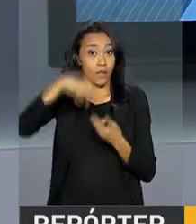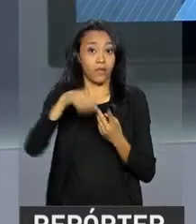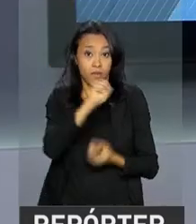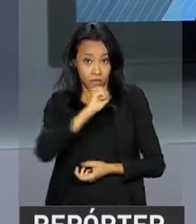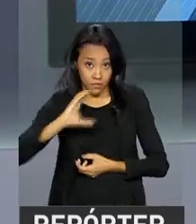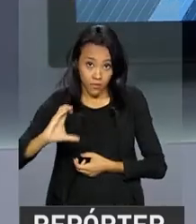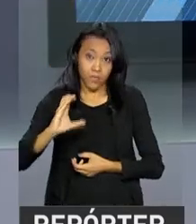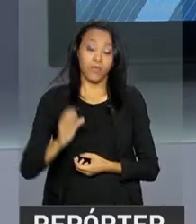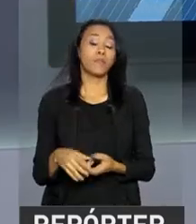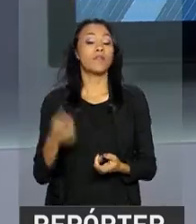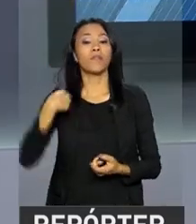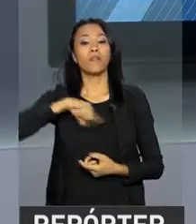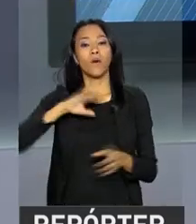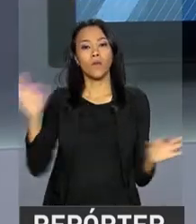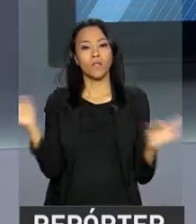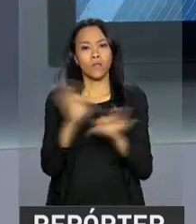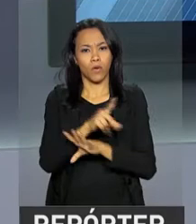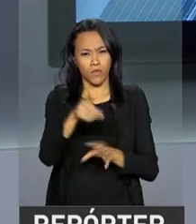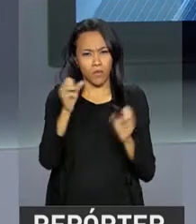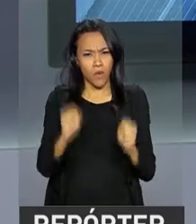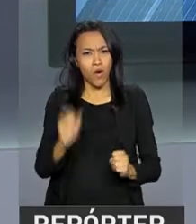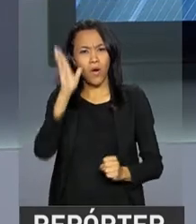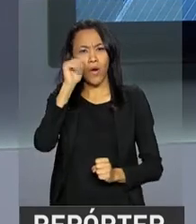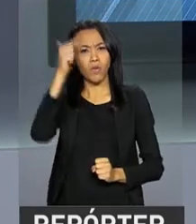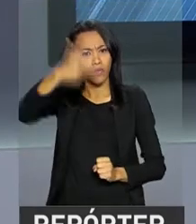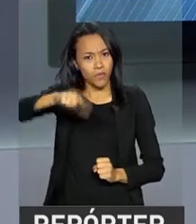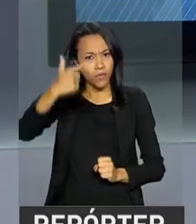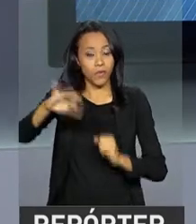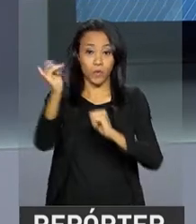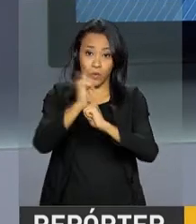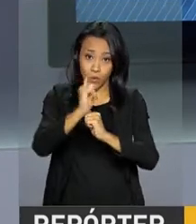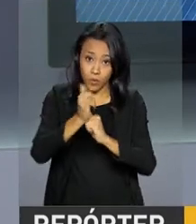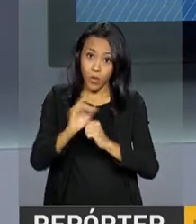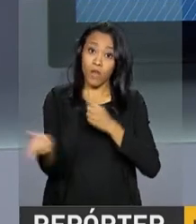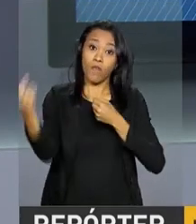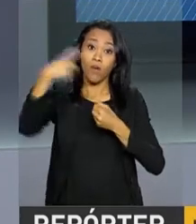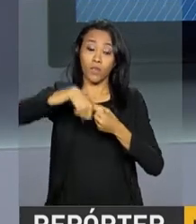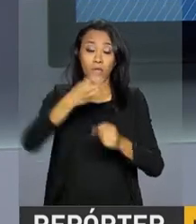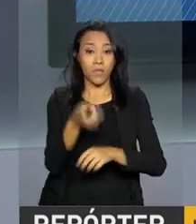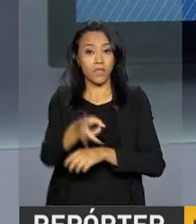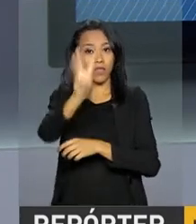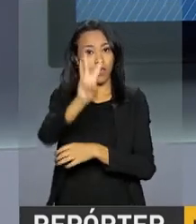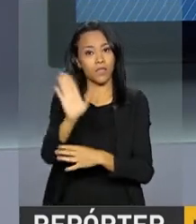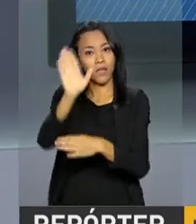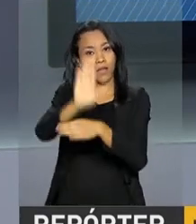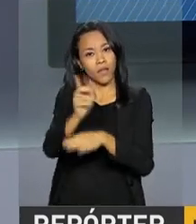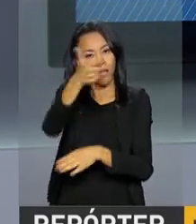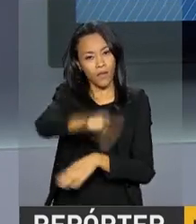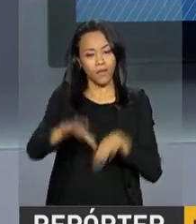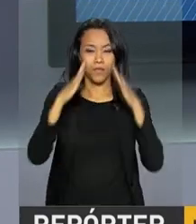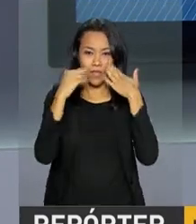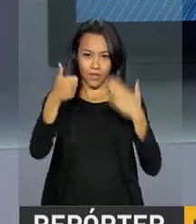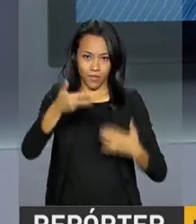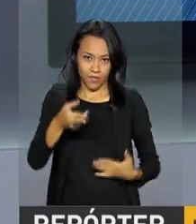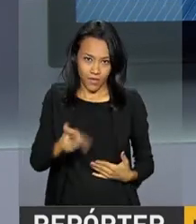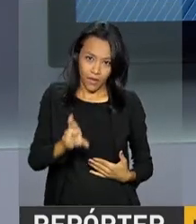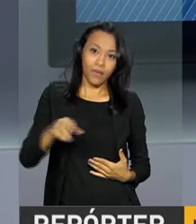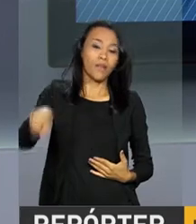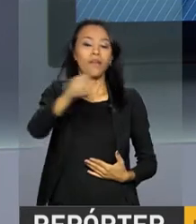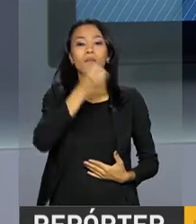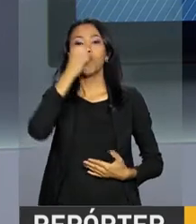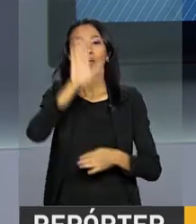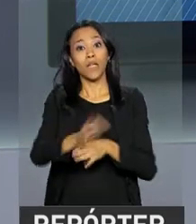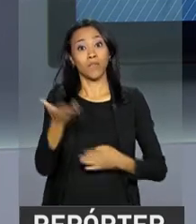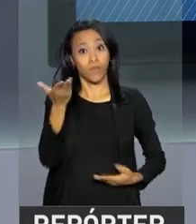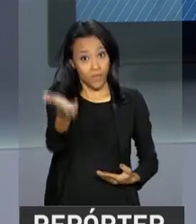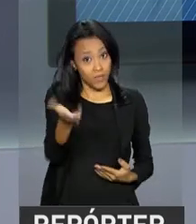nós ficamos por aqui você pode rever as reportagens no youtube voltamos às três da tarde na próxima edição do repórter nbr uma